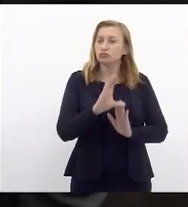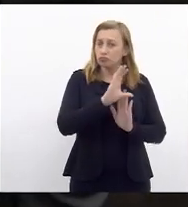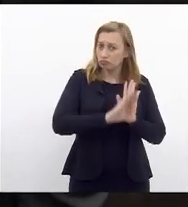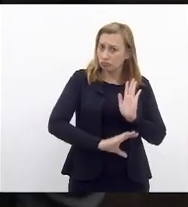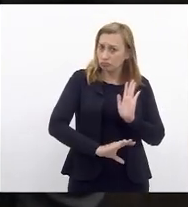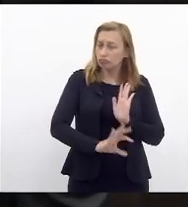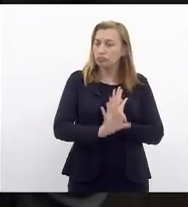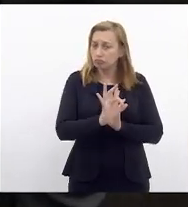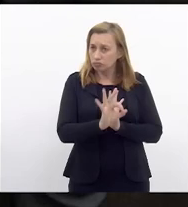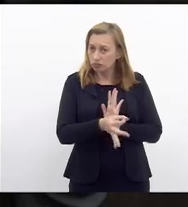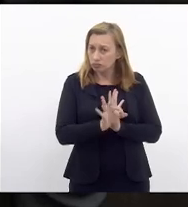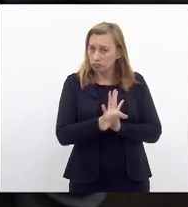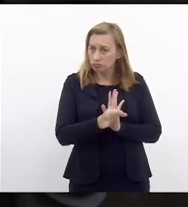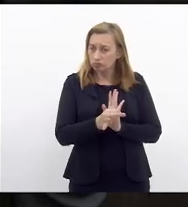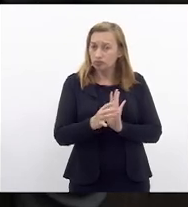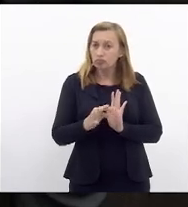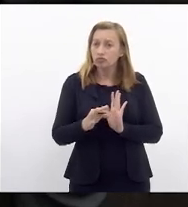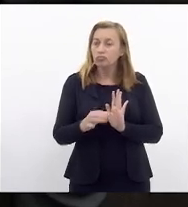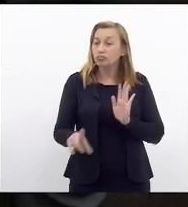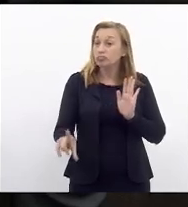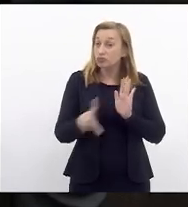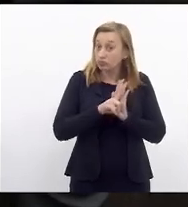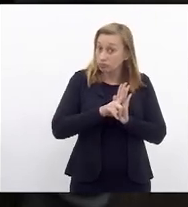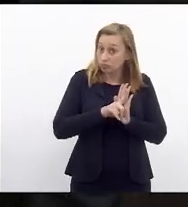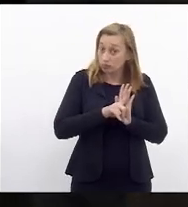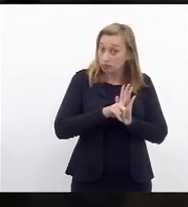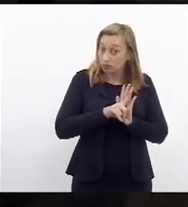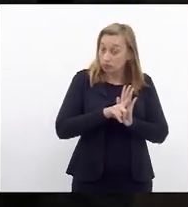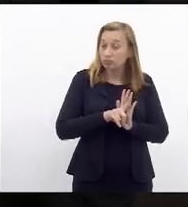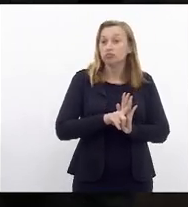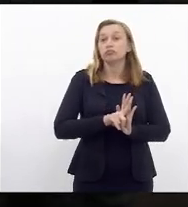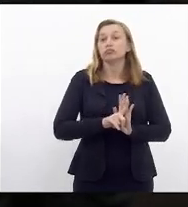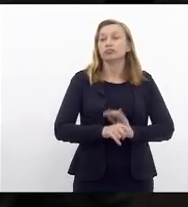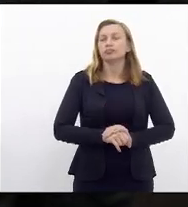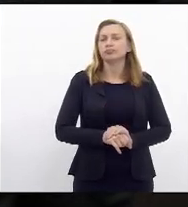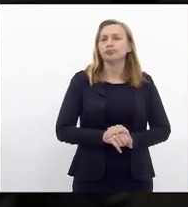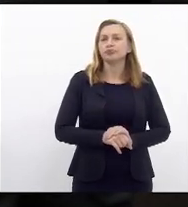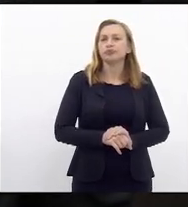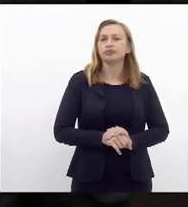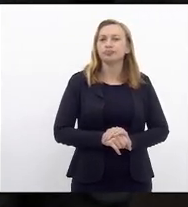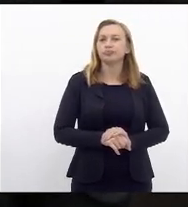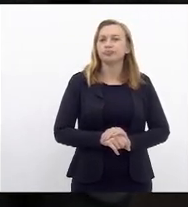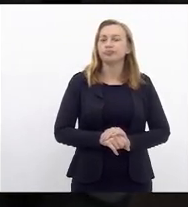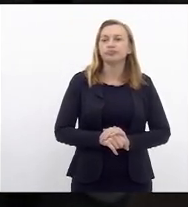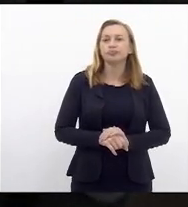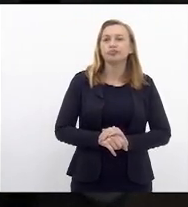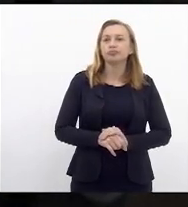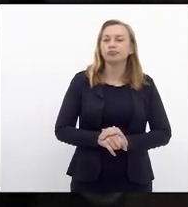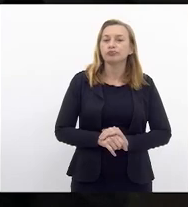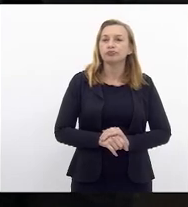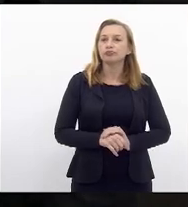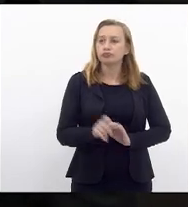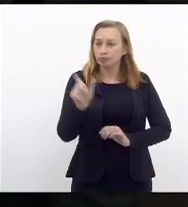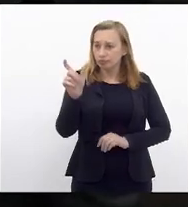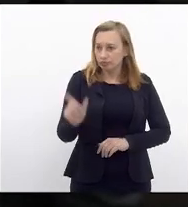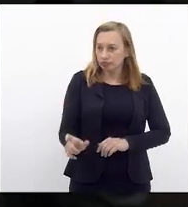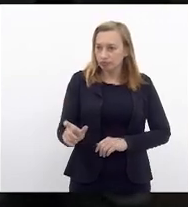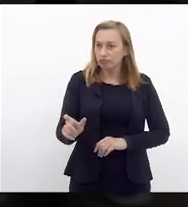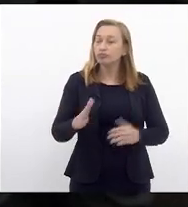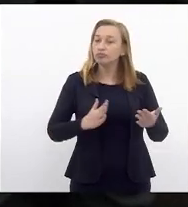perfaz aquilo que está disposto na lei. O fato de o candidato ter sido aprovado no difícil concurso no ramo do